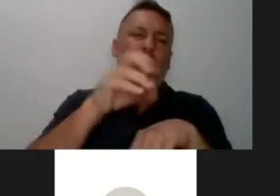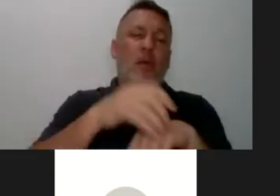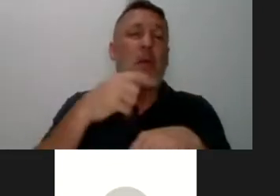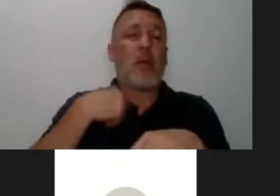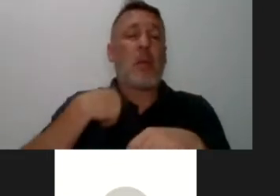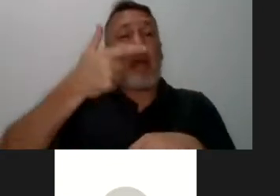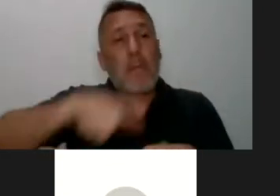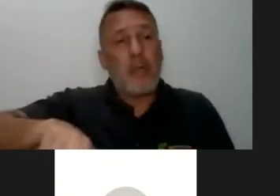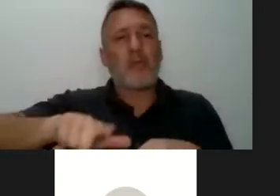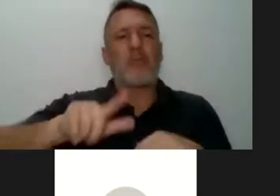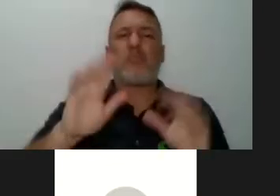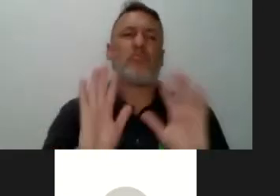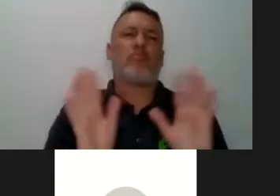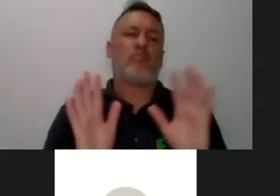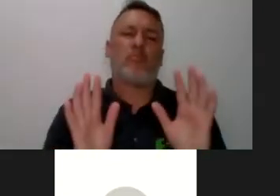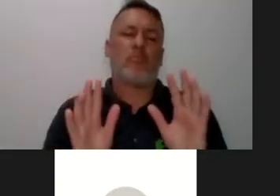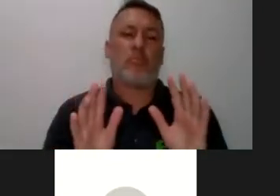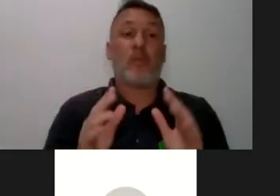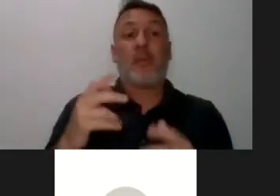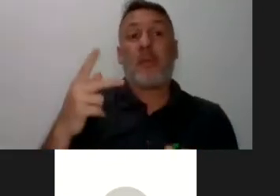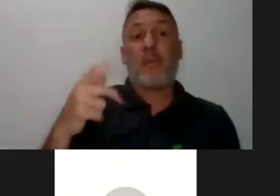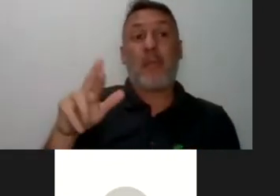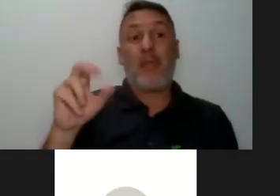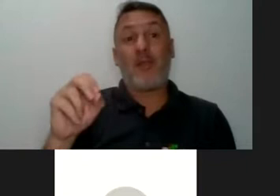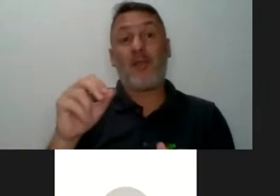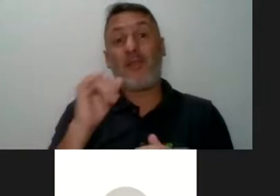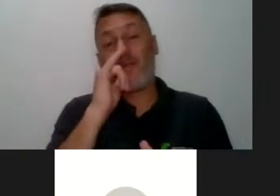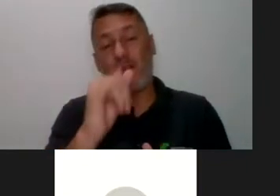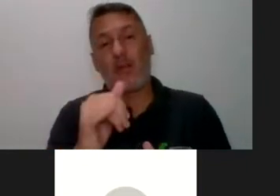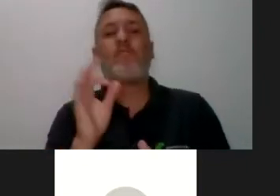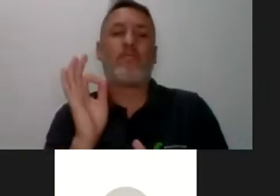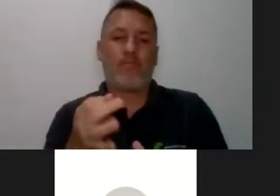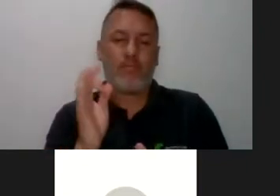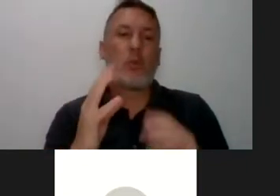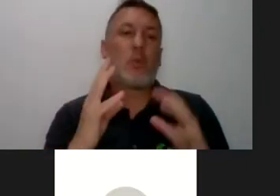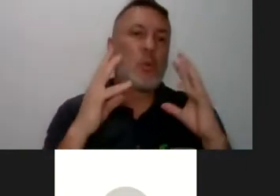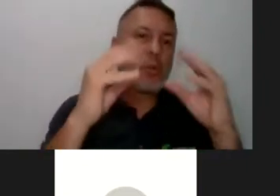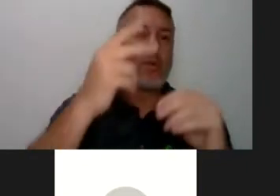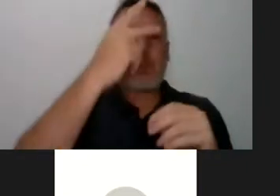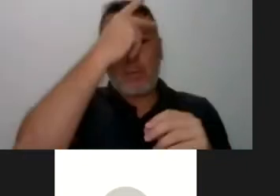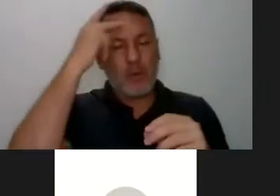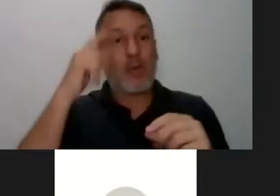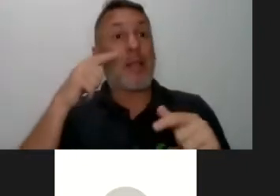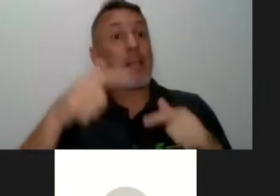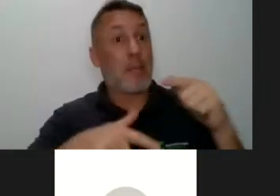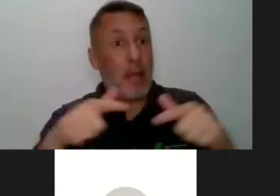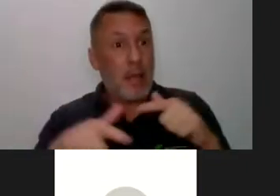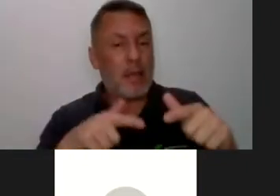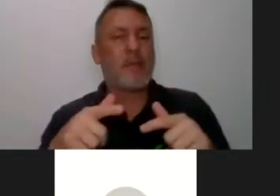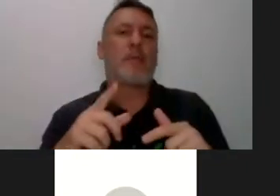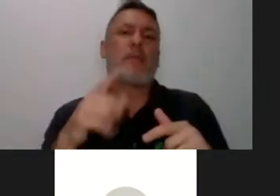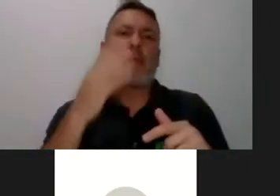repetir. Pedro disse que estão todos cansados, né? Estão mesmo, né? Todas as pessoas que trabalharam aí